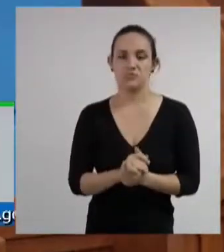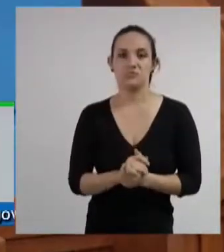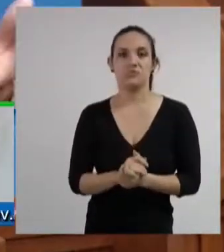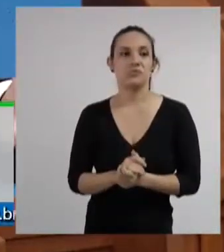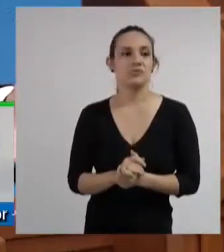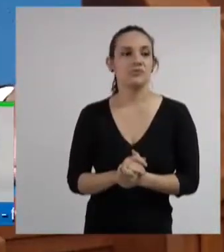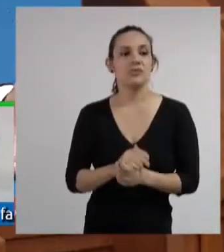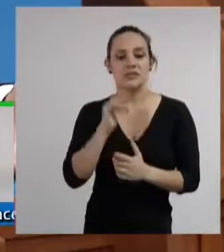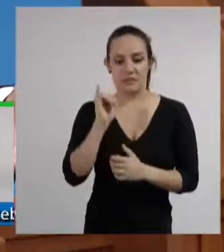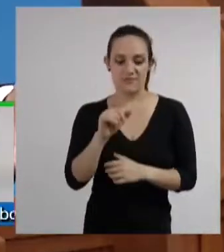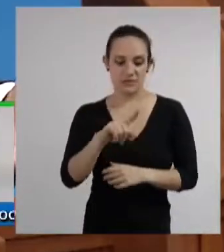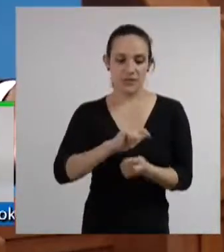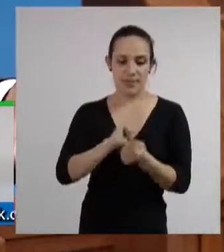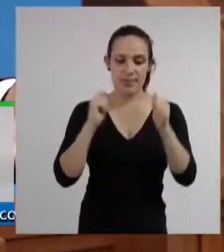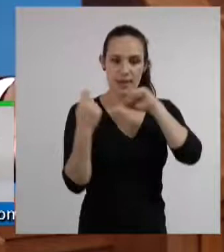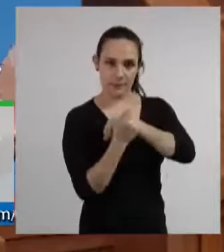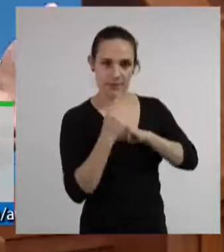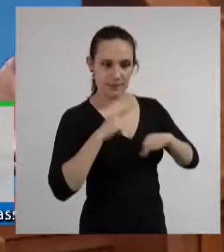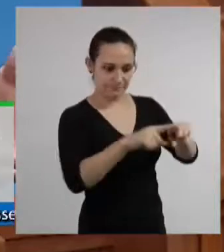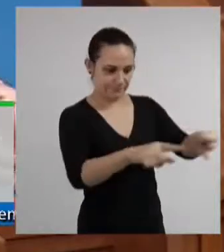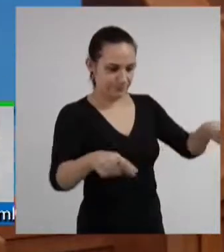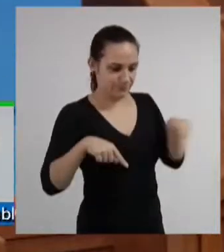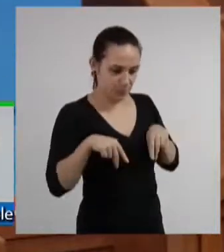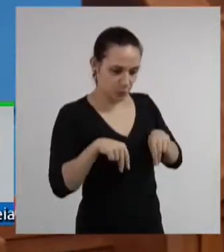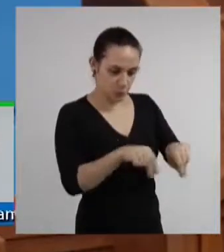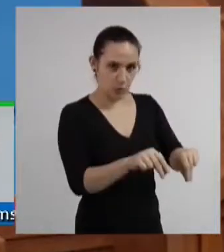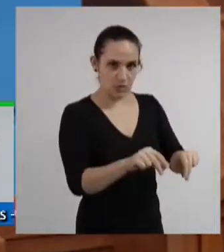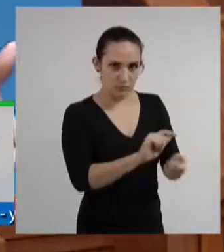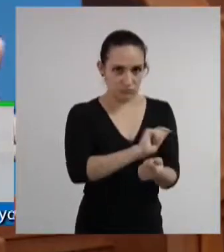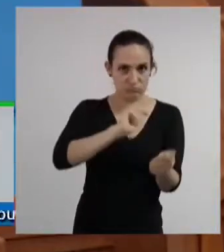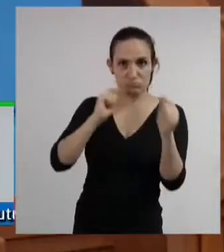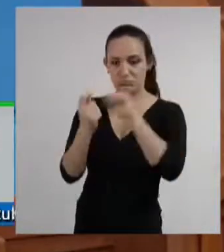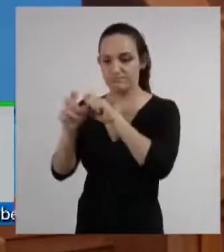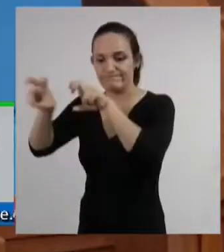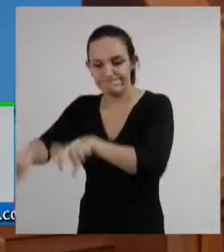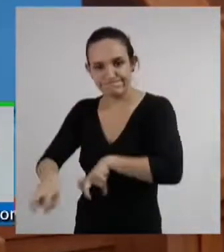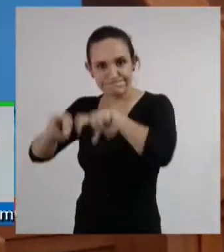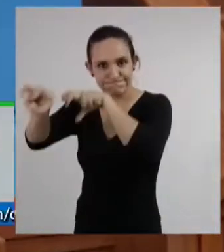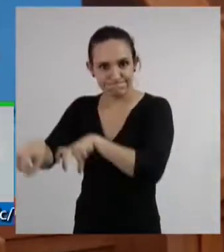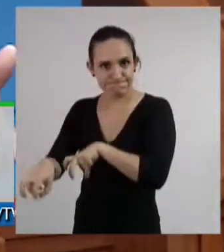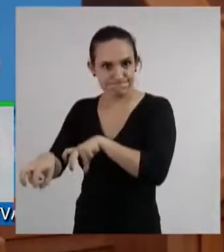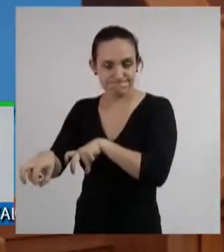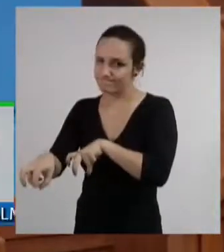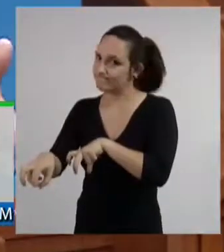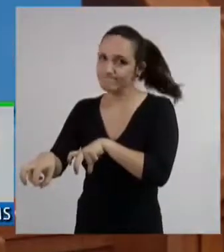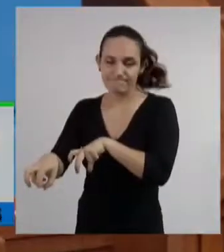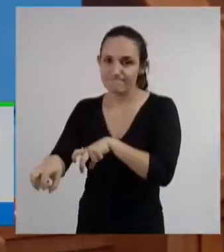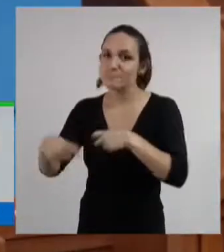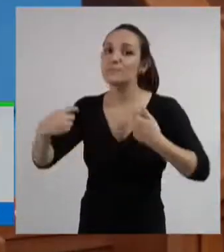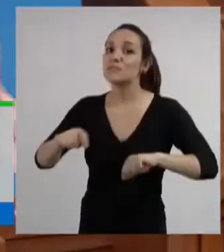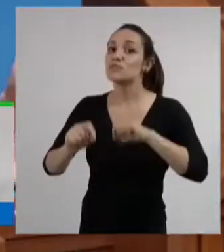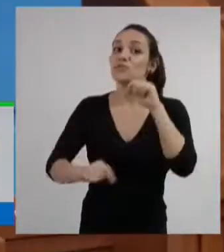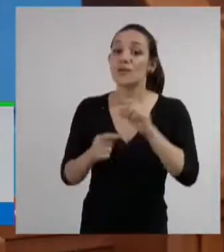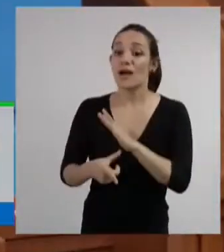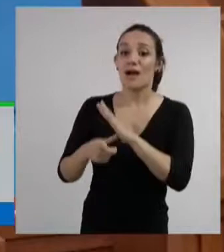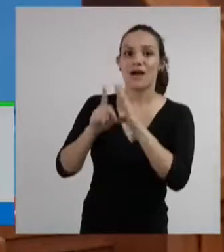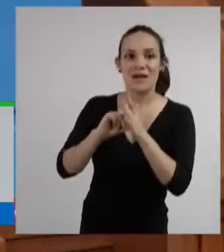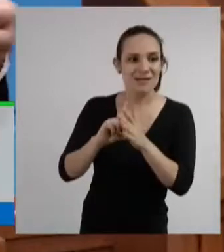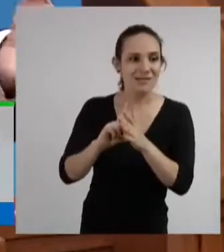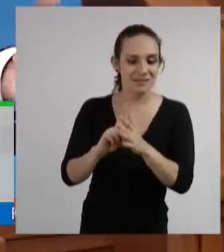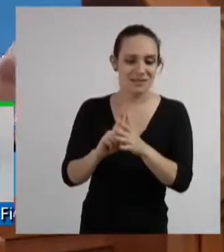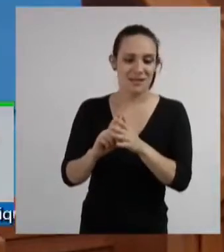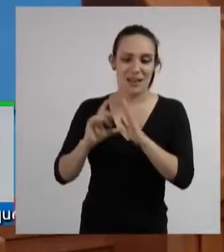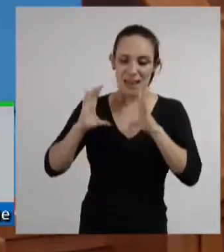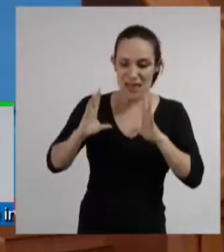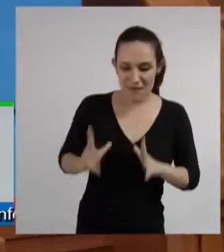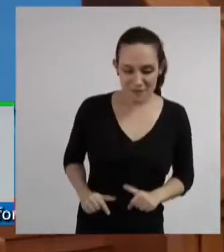uma pastagem em lavoura é que você não consegue fazer ela sem você tirar os tocos, sem